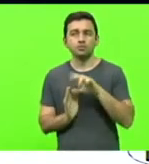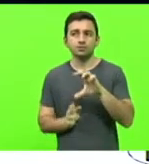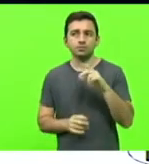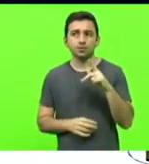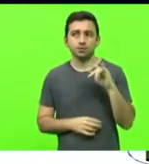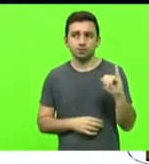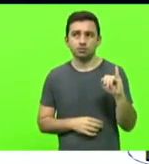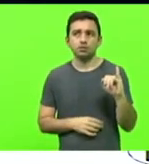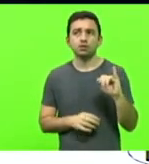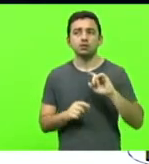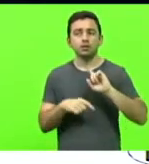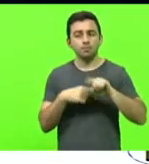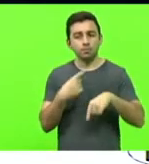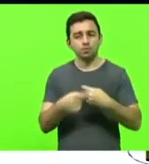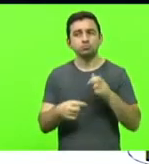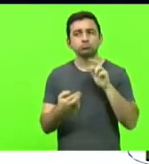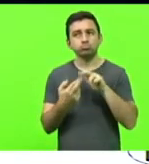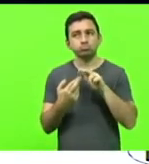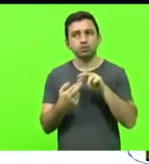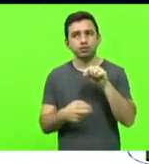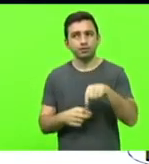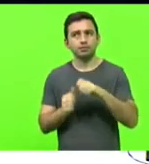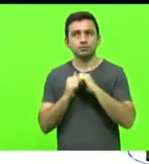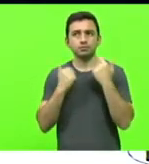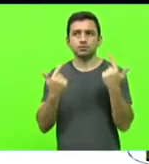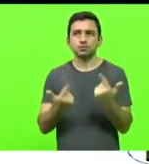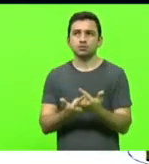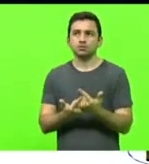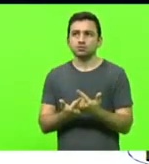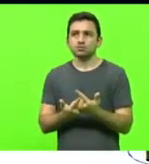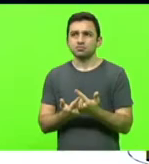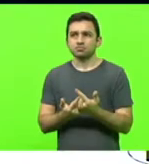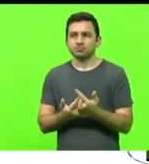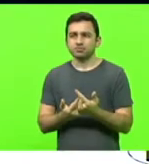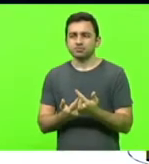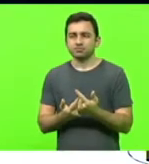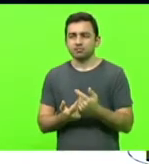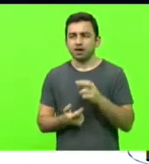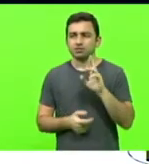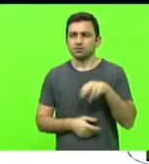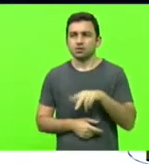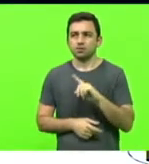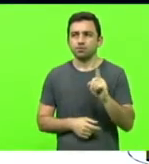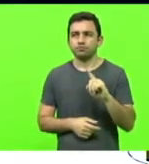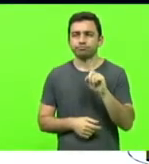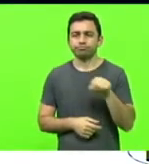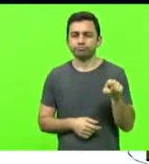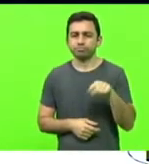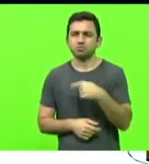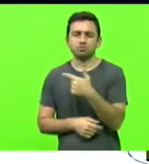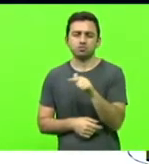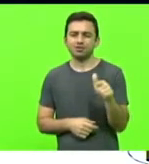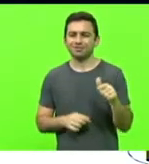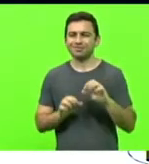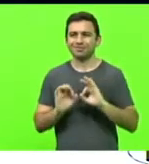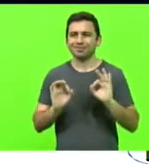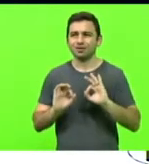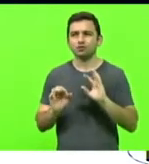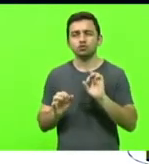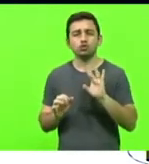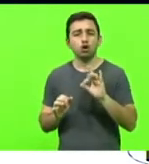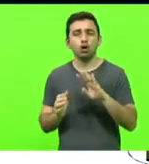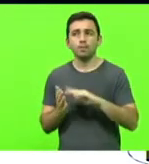depois referendado pela Casa. Não tem razão nenhuma de ser vetado, não tem nenhuma matéria. É um manual de